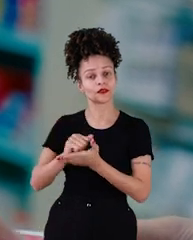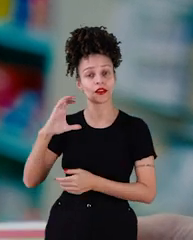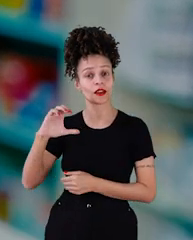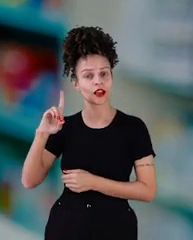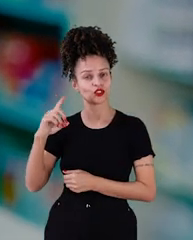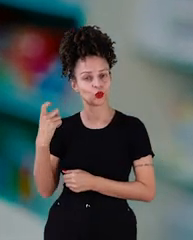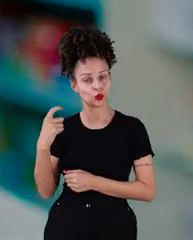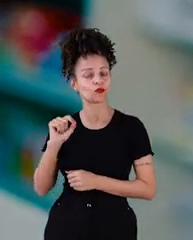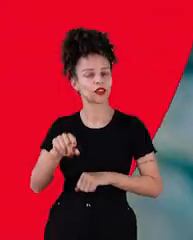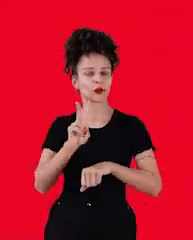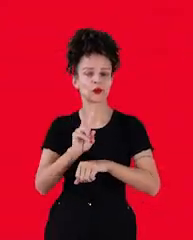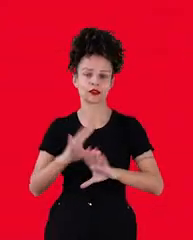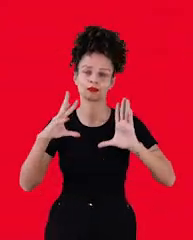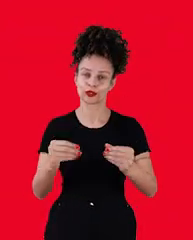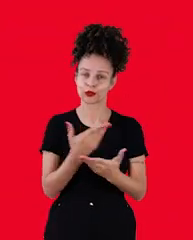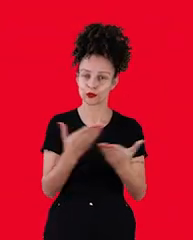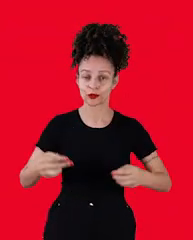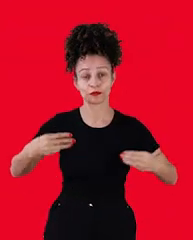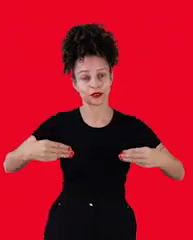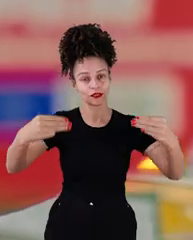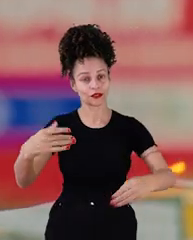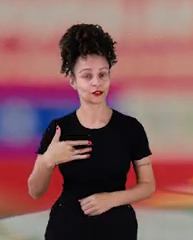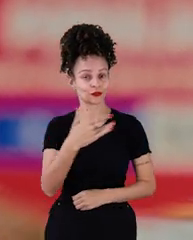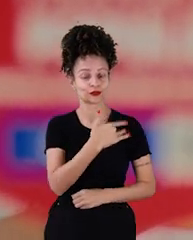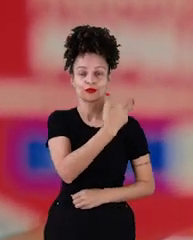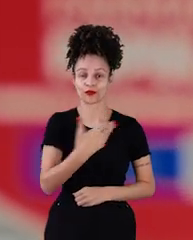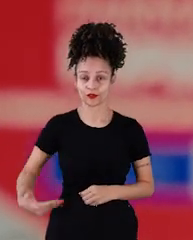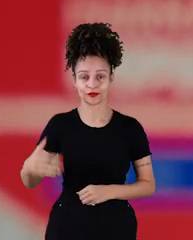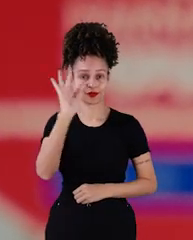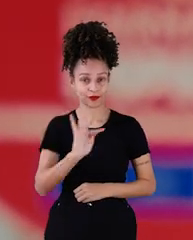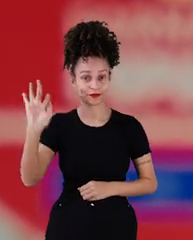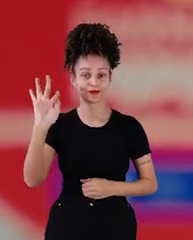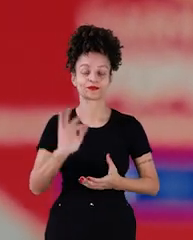que esteja inscrita no Cade Único. Aqui tem cuidado para todo mundo. Ministério da Saúde, Governo Federal.